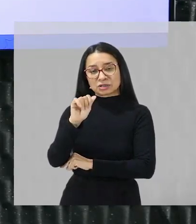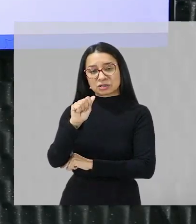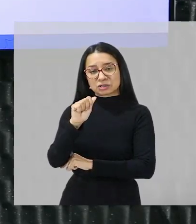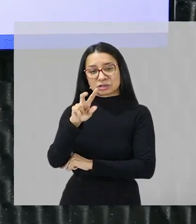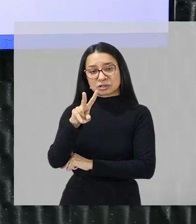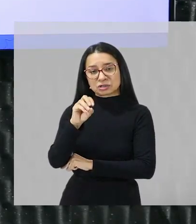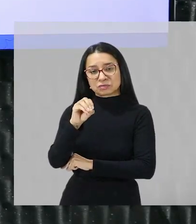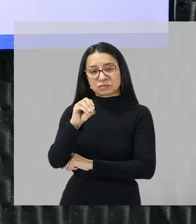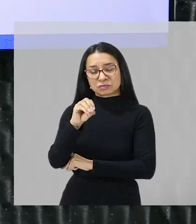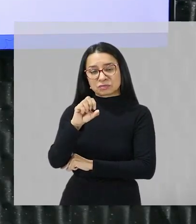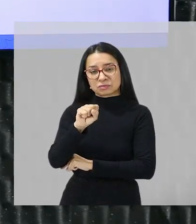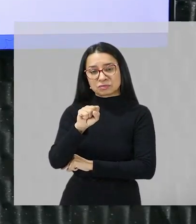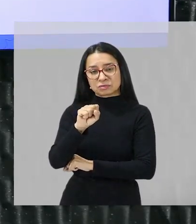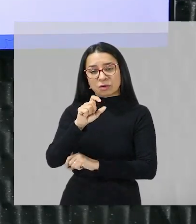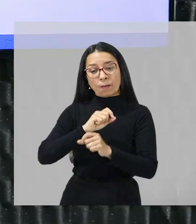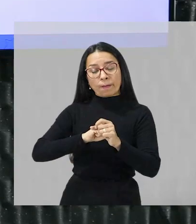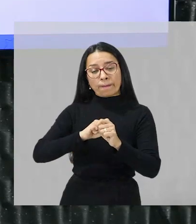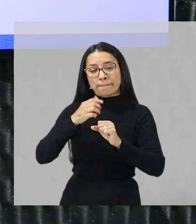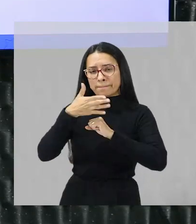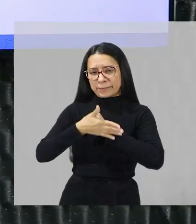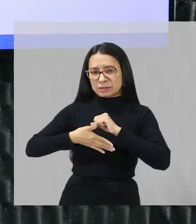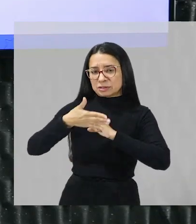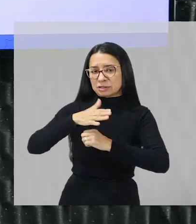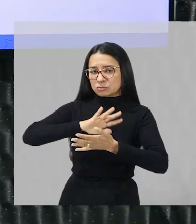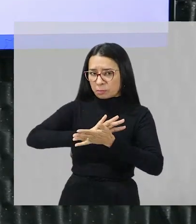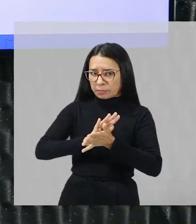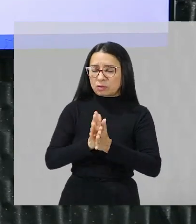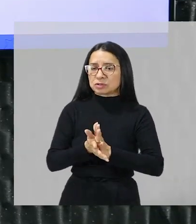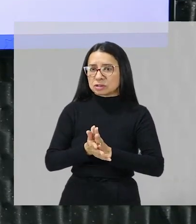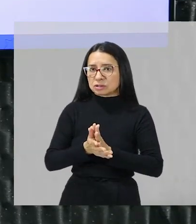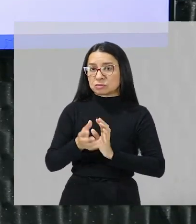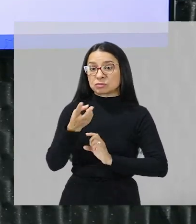quietinha, talvez seja a nossa opção correta. Letra B de